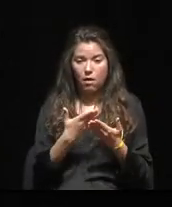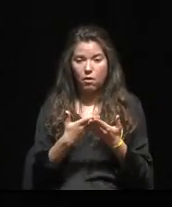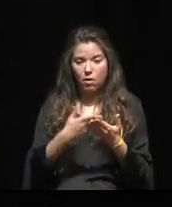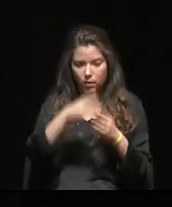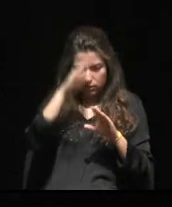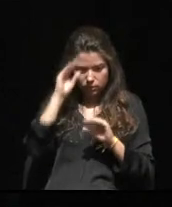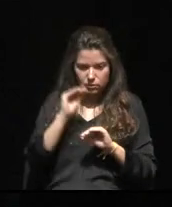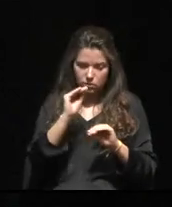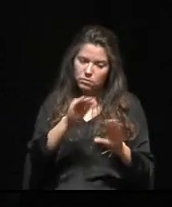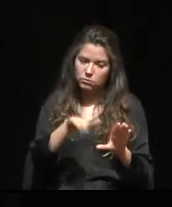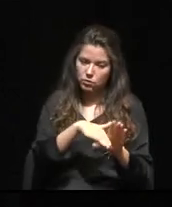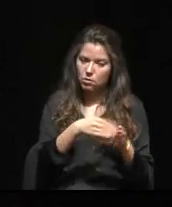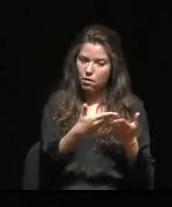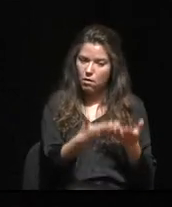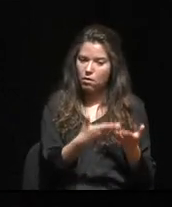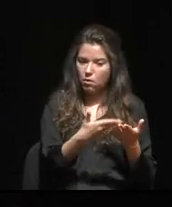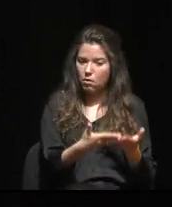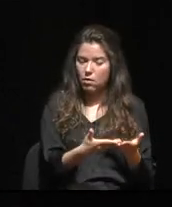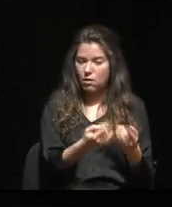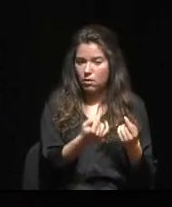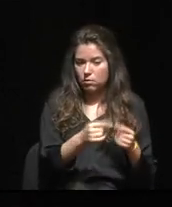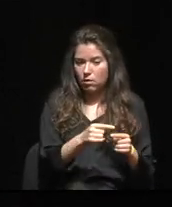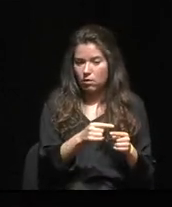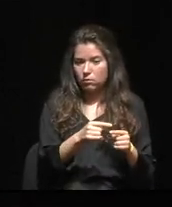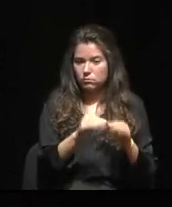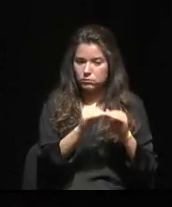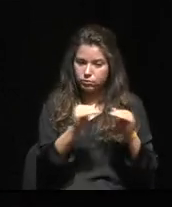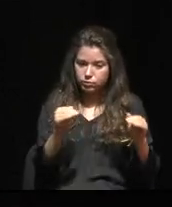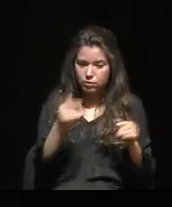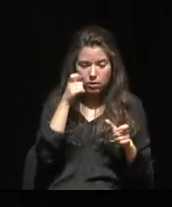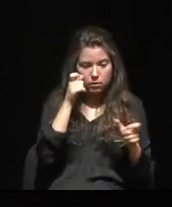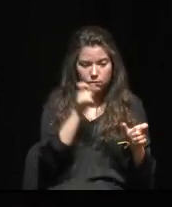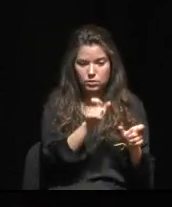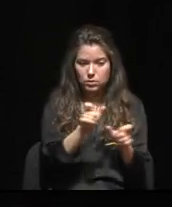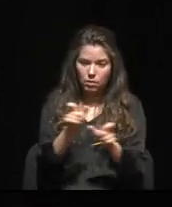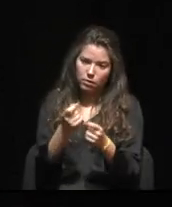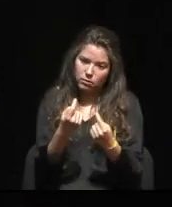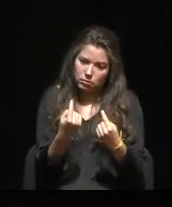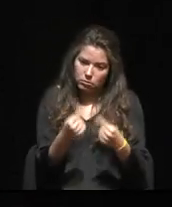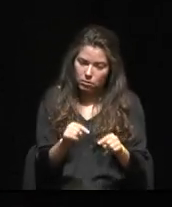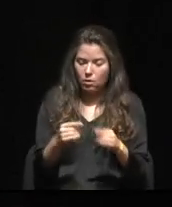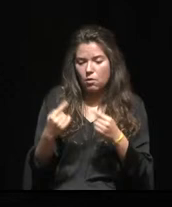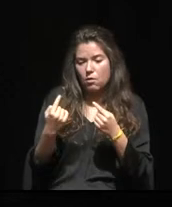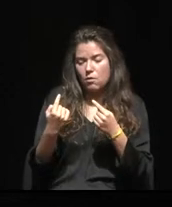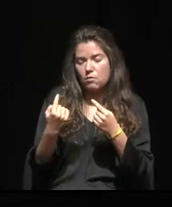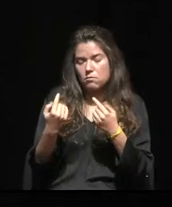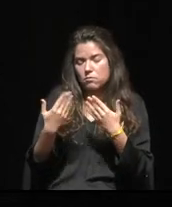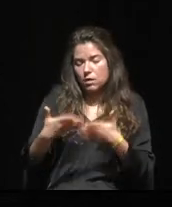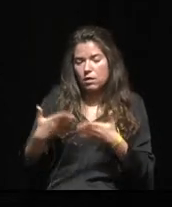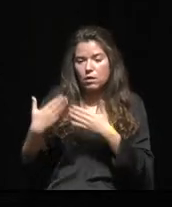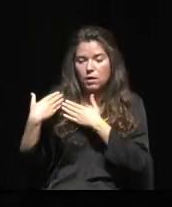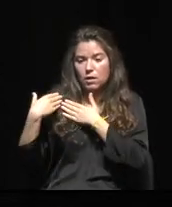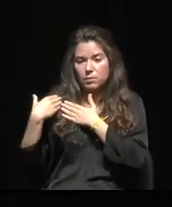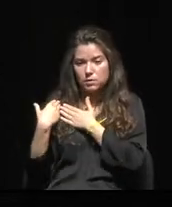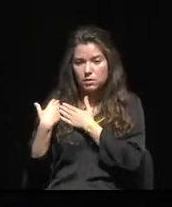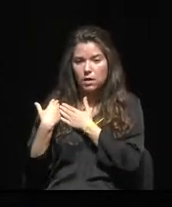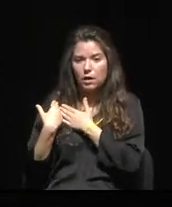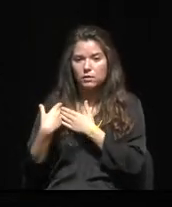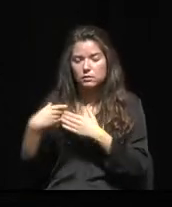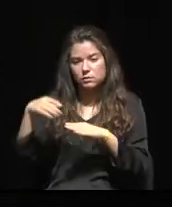frequentar a dita formação já se encontram na categoria de fiscal a ferindo como tal sem que tenham concluído a